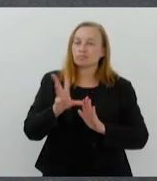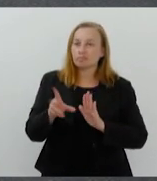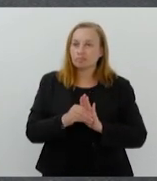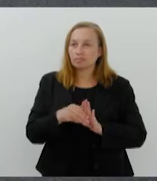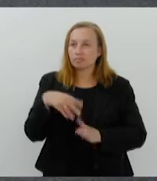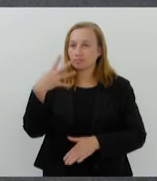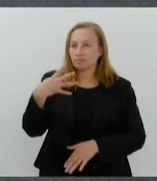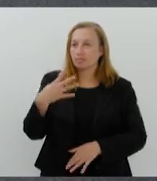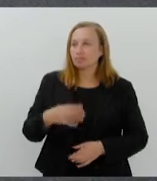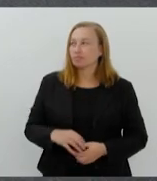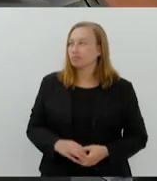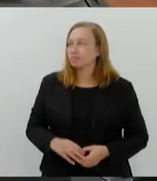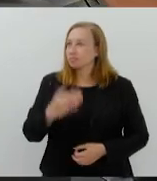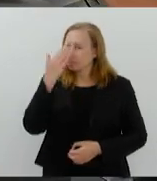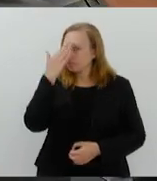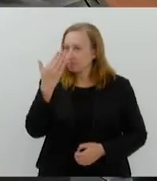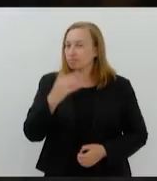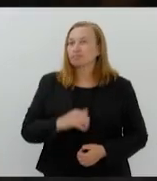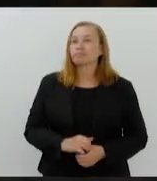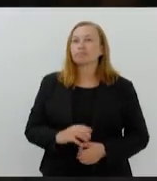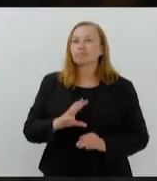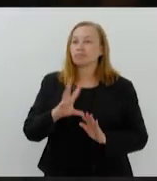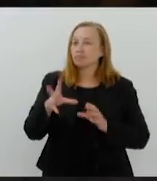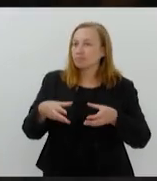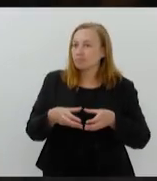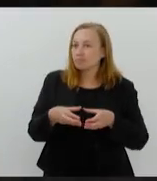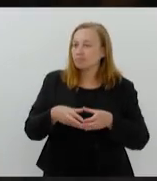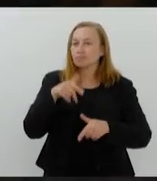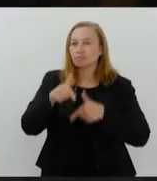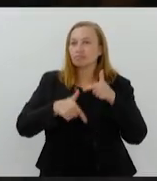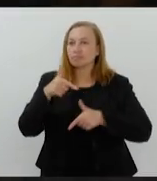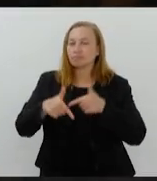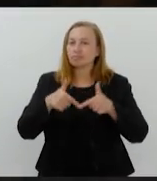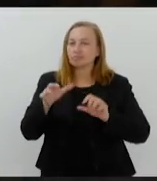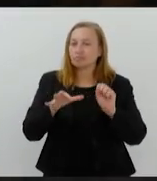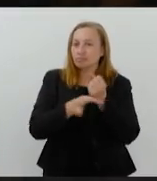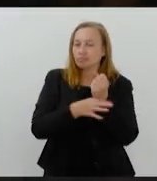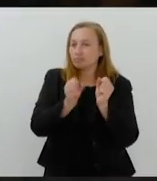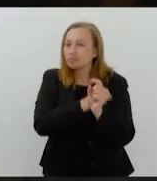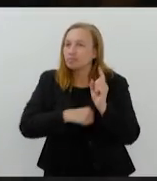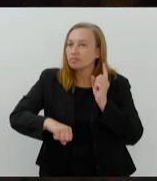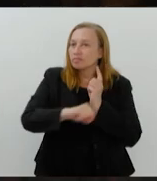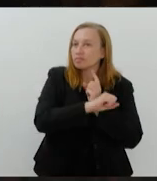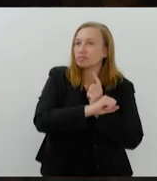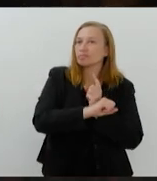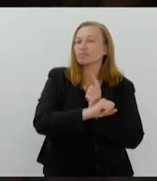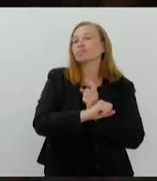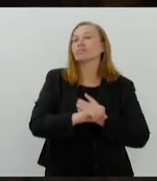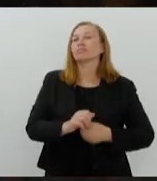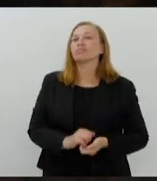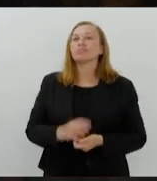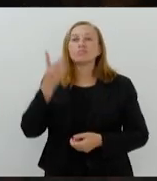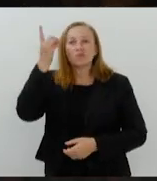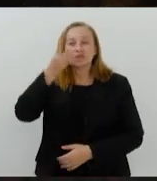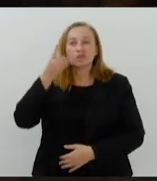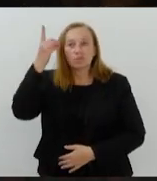4. Obrigada. Pela Comissão de Trabalho, Legislação Social e Seguridade Social,